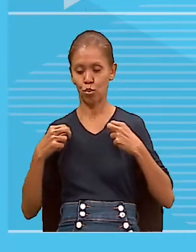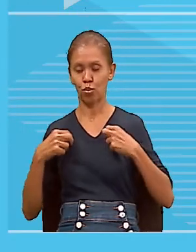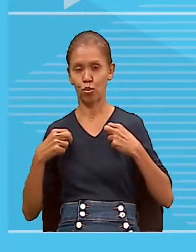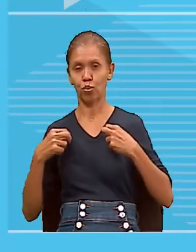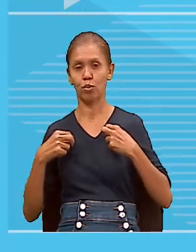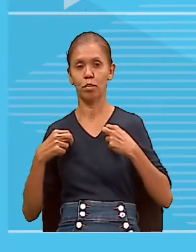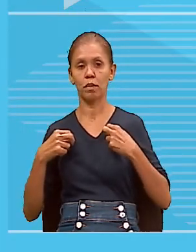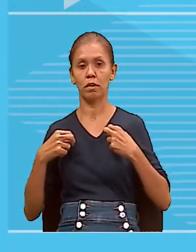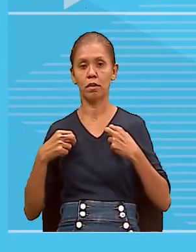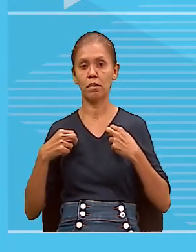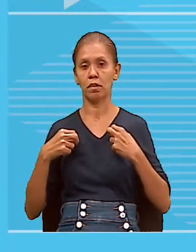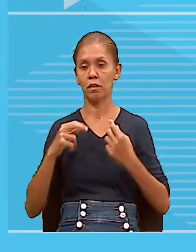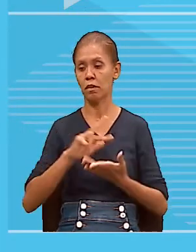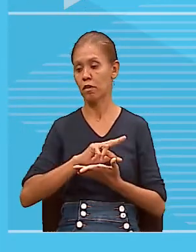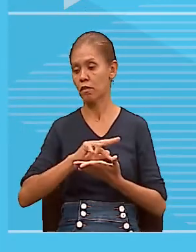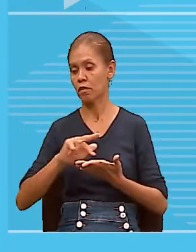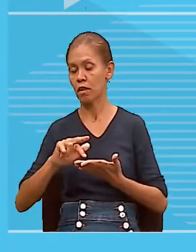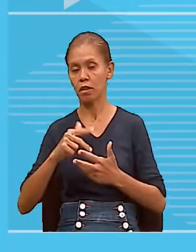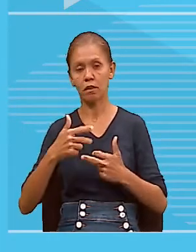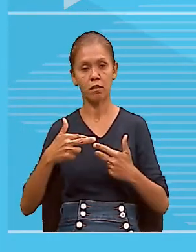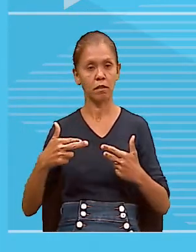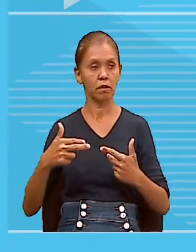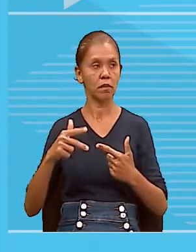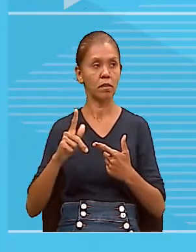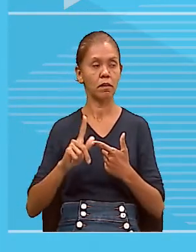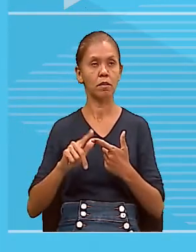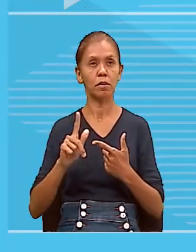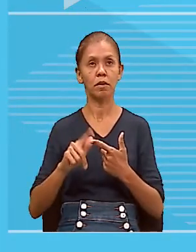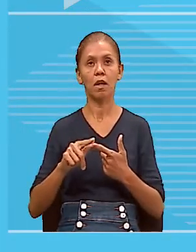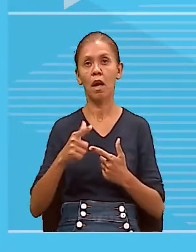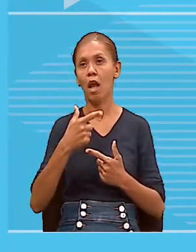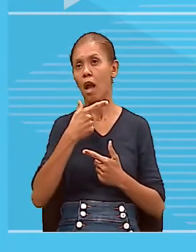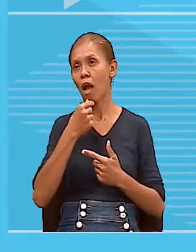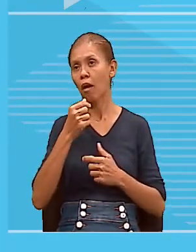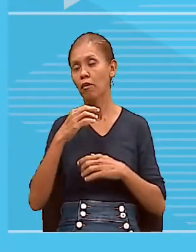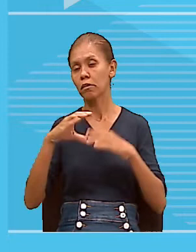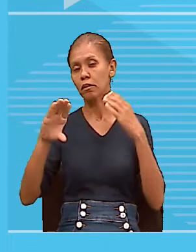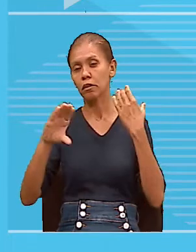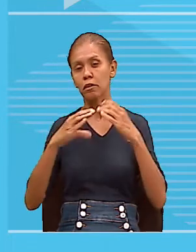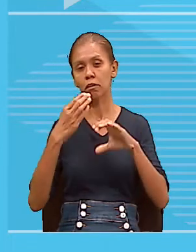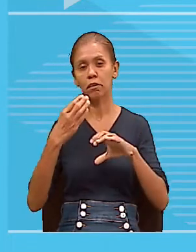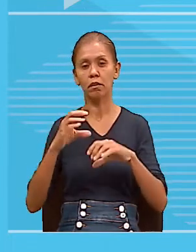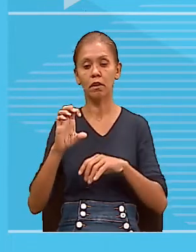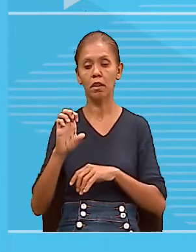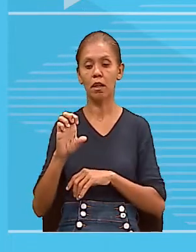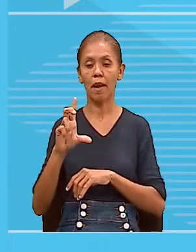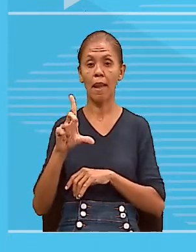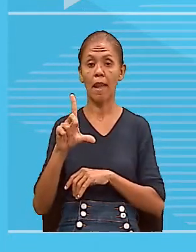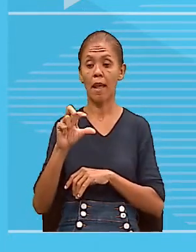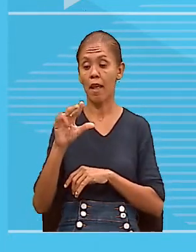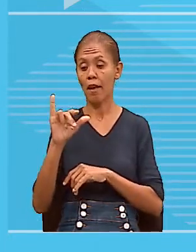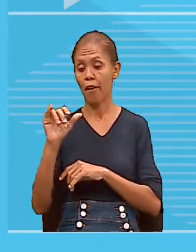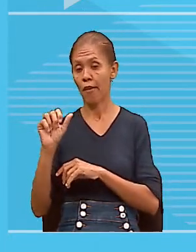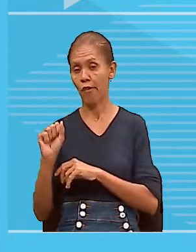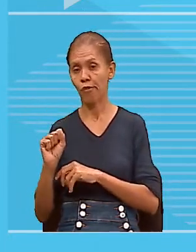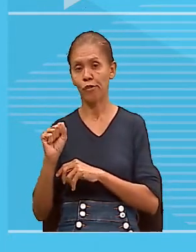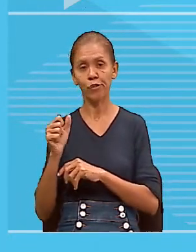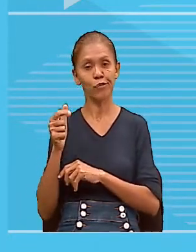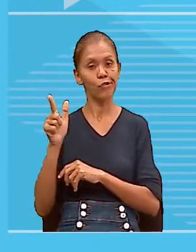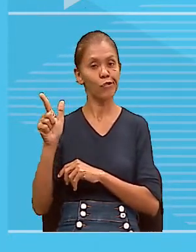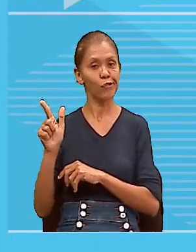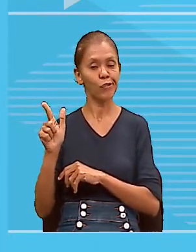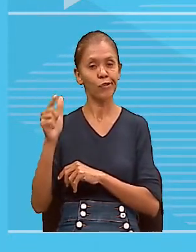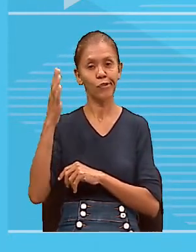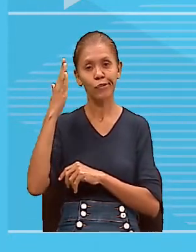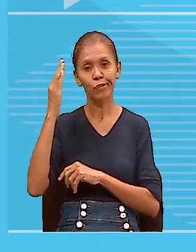de adereços o Elvis Presley é James Marilyn Monroe tudo isso